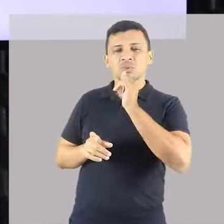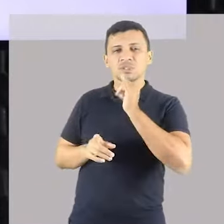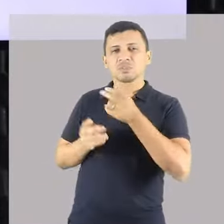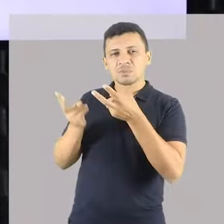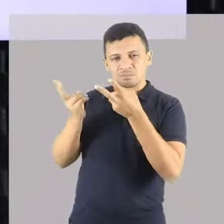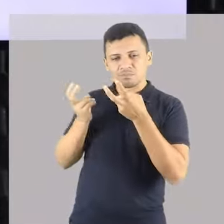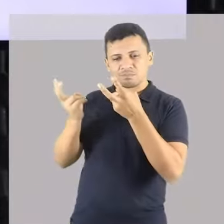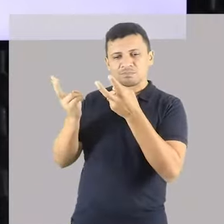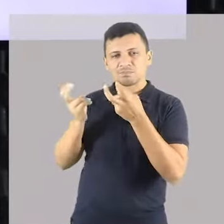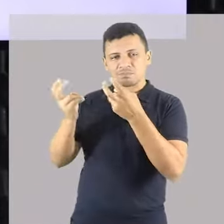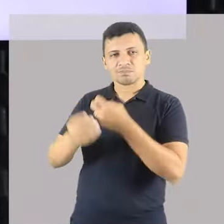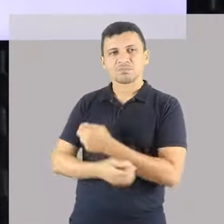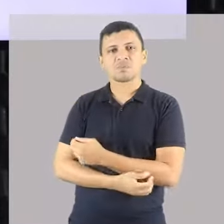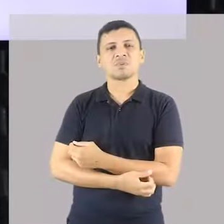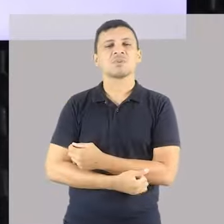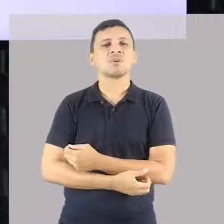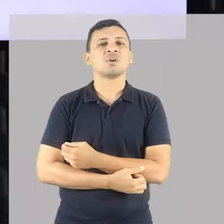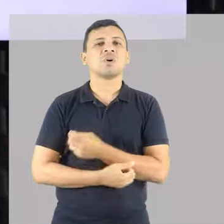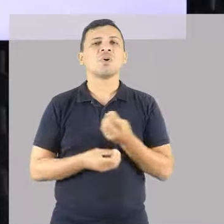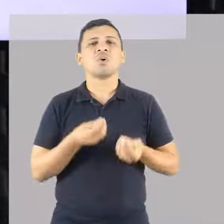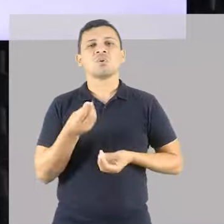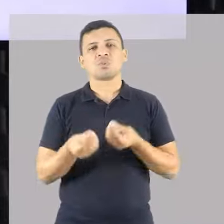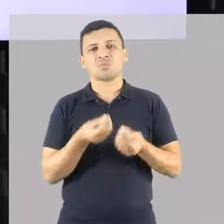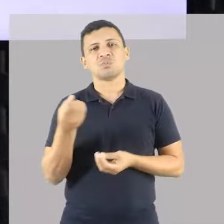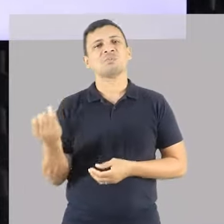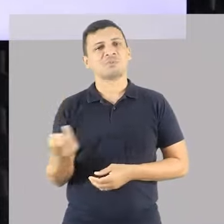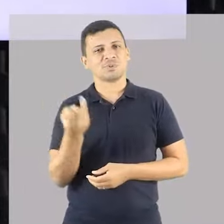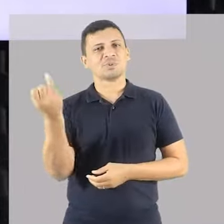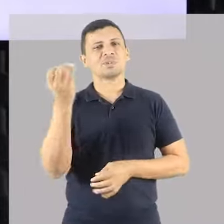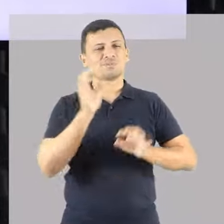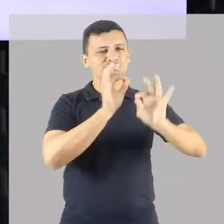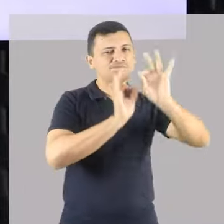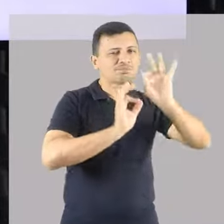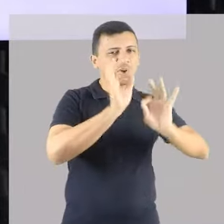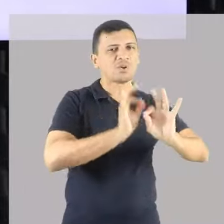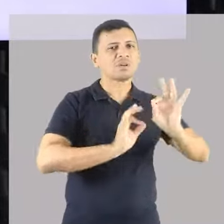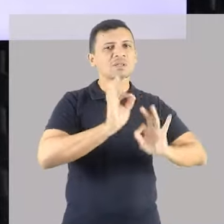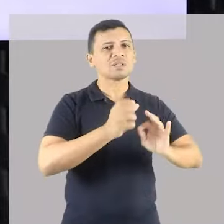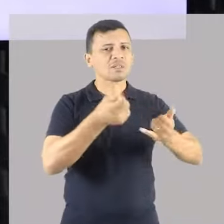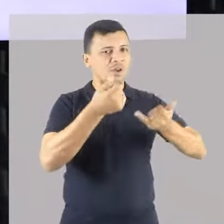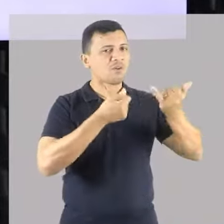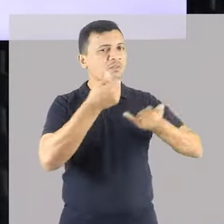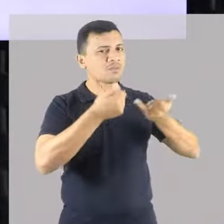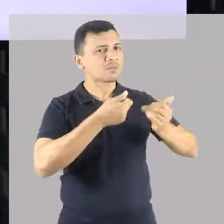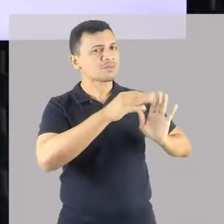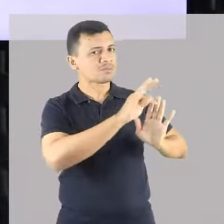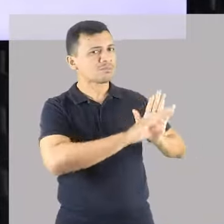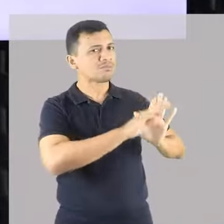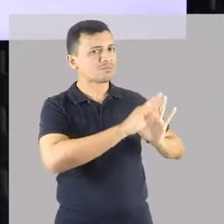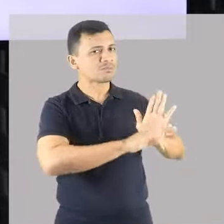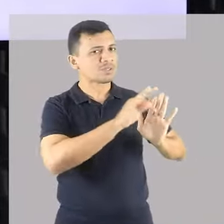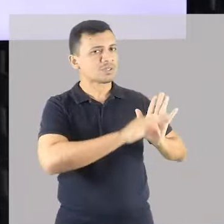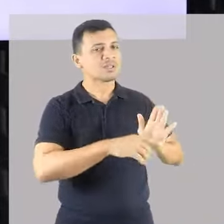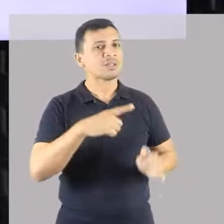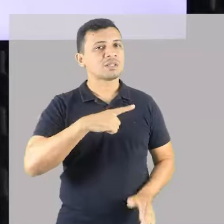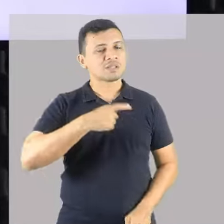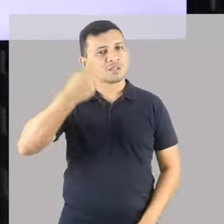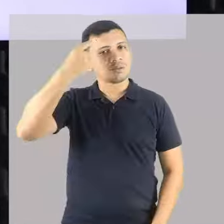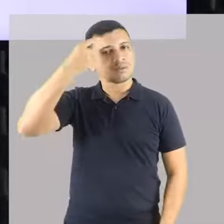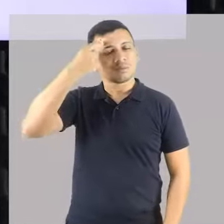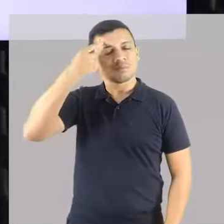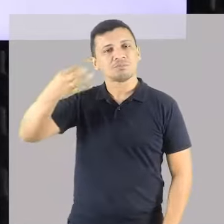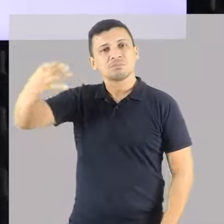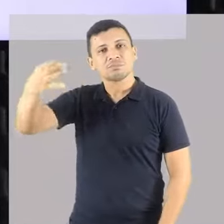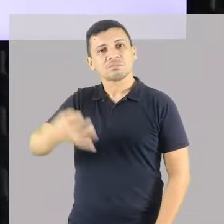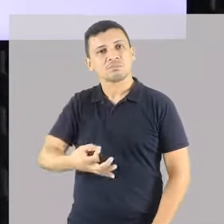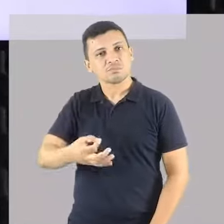vocês perceberem como é importante quando nós organizamos as informações de um texto estabelecer uma lógica